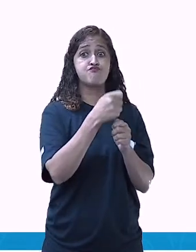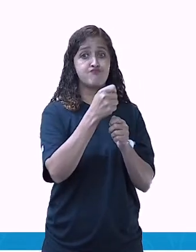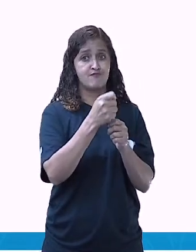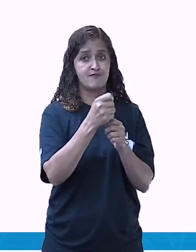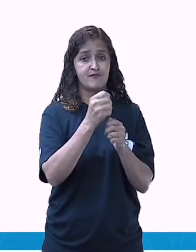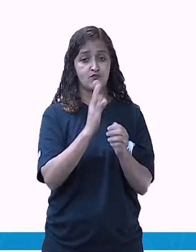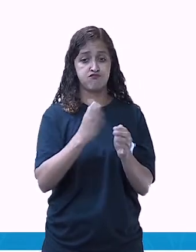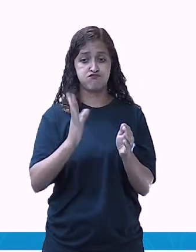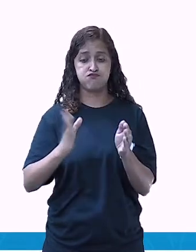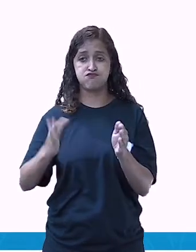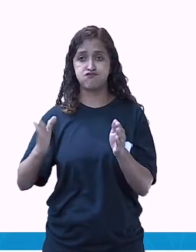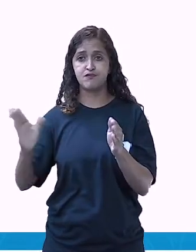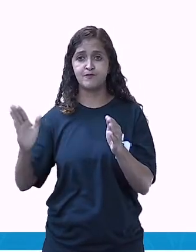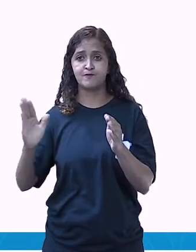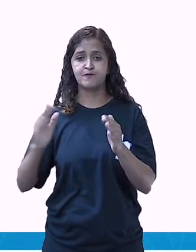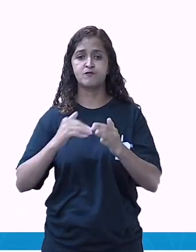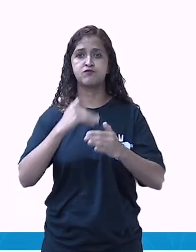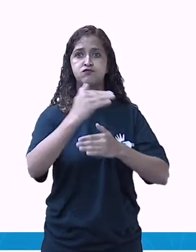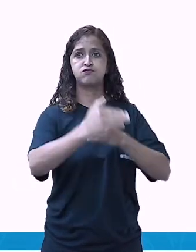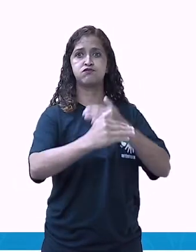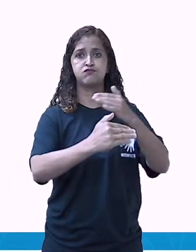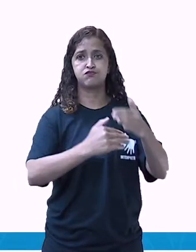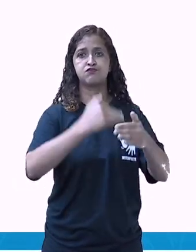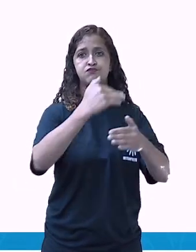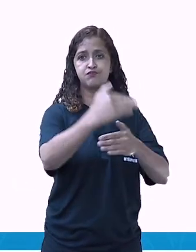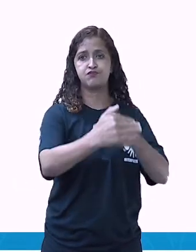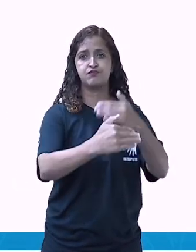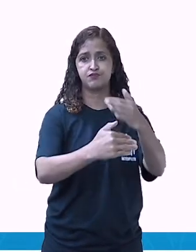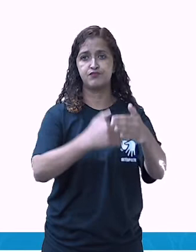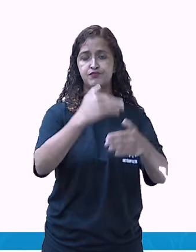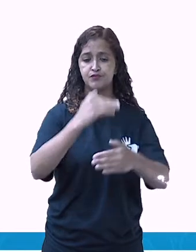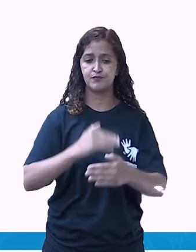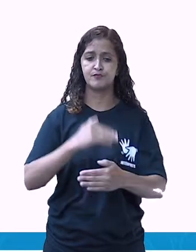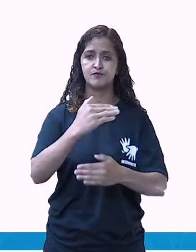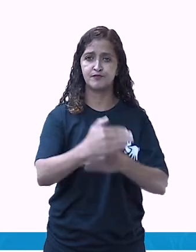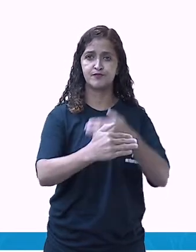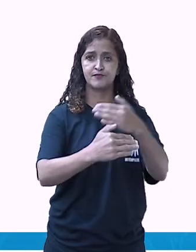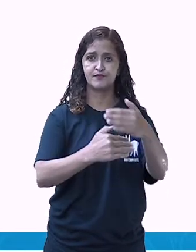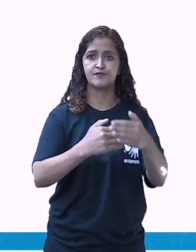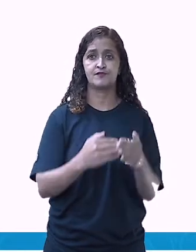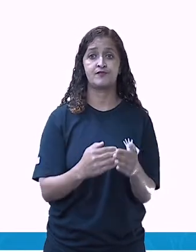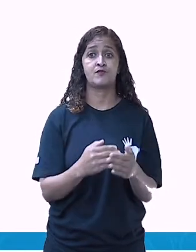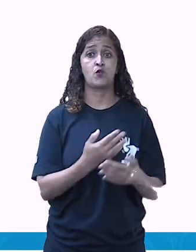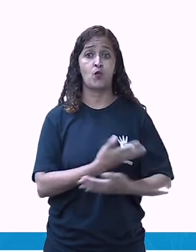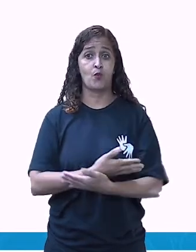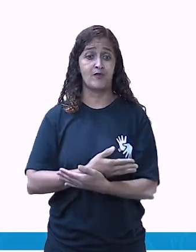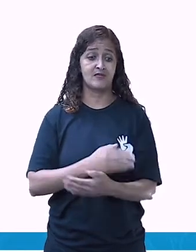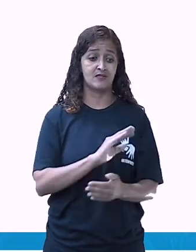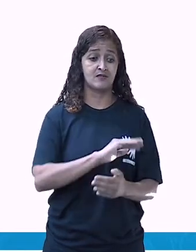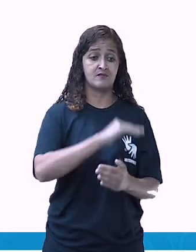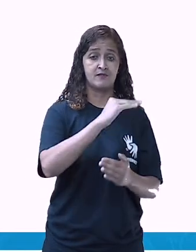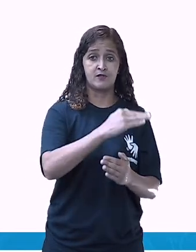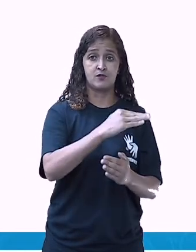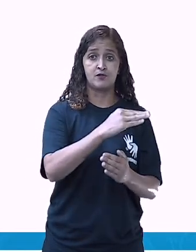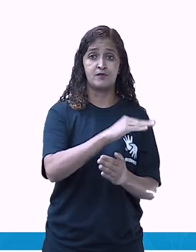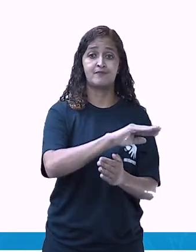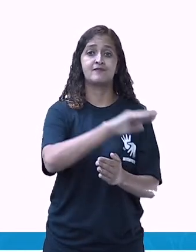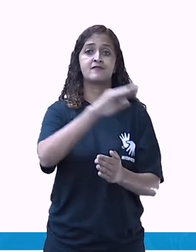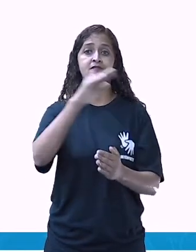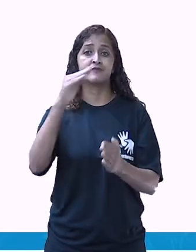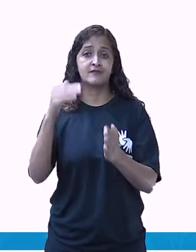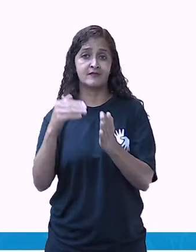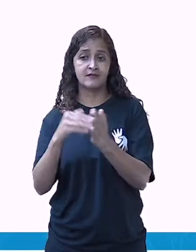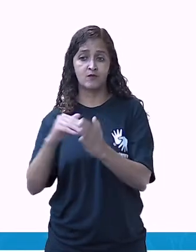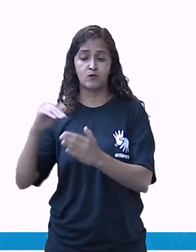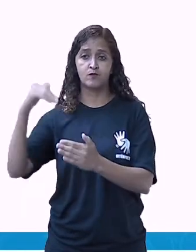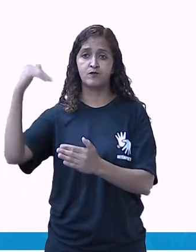crescente. O que é crescente? Crescer do menor para o maior. Então, vamos analisar aqui, ó, qual